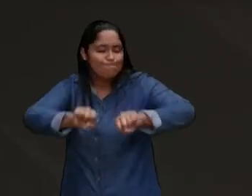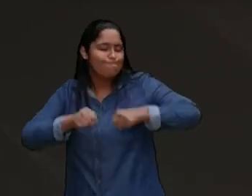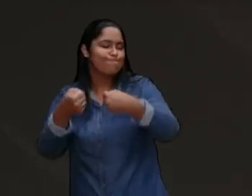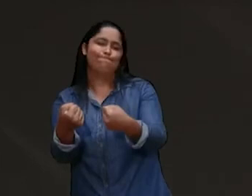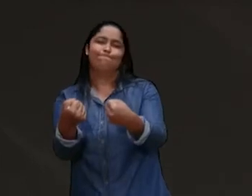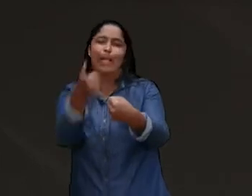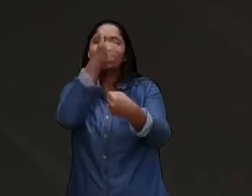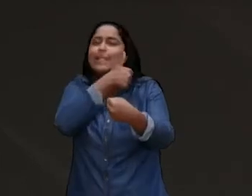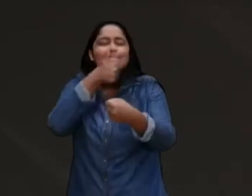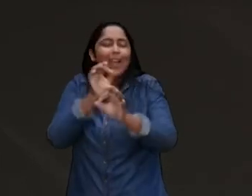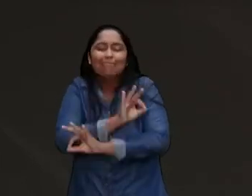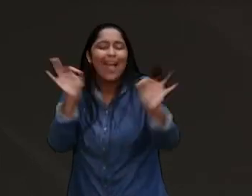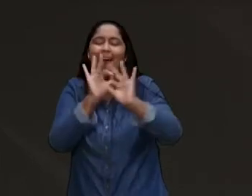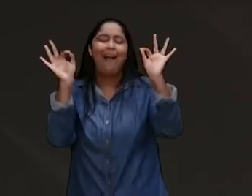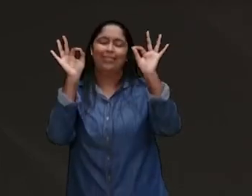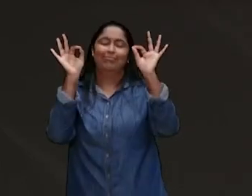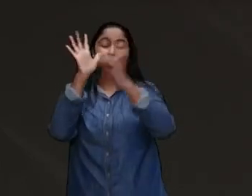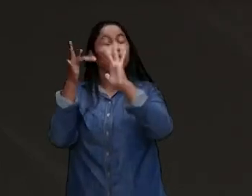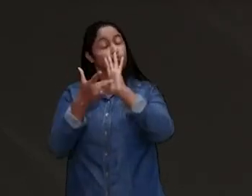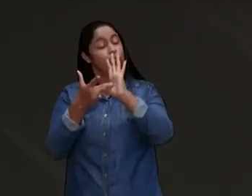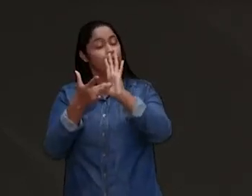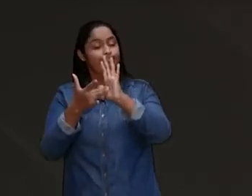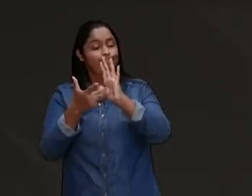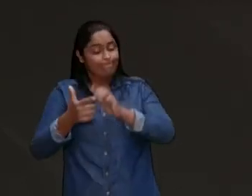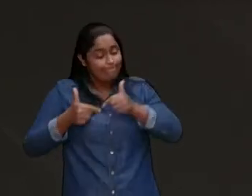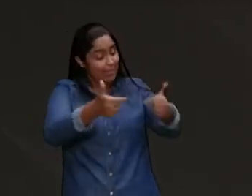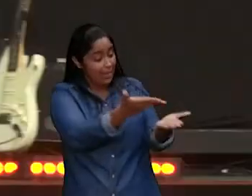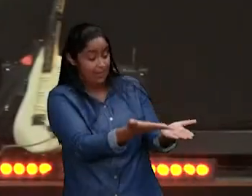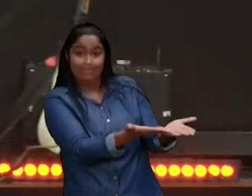mínimo de sacrifício diante do sacrifício que Jesus já fez por você